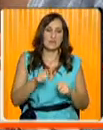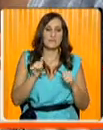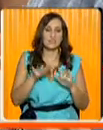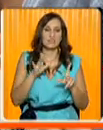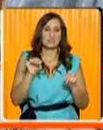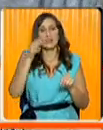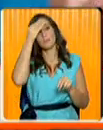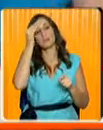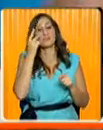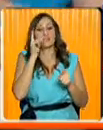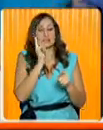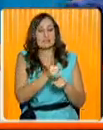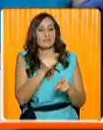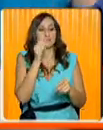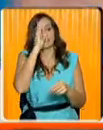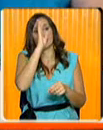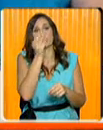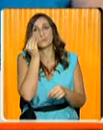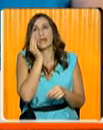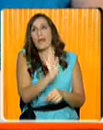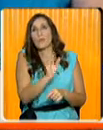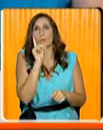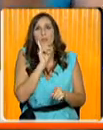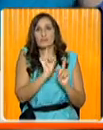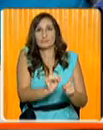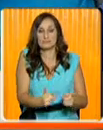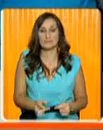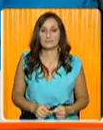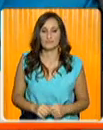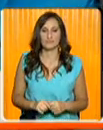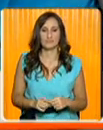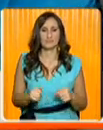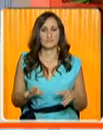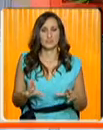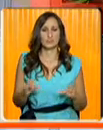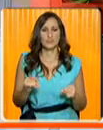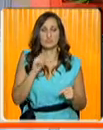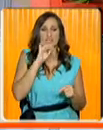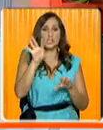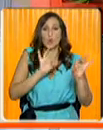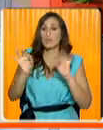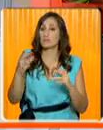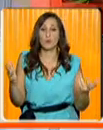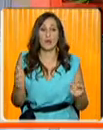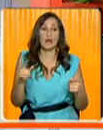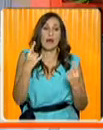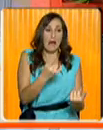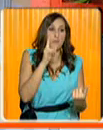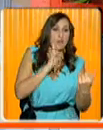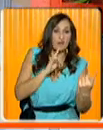também aprendemos a viver com isso, não é? Uhum. Já sabemos que é mais... Agora, começa a haver alguns casos. Nós também não temos grande possibilidade de escolha. Há mulheres e há